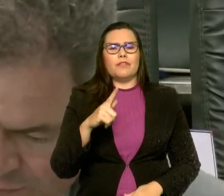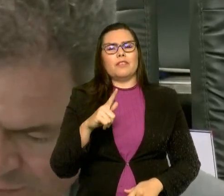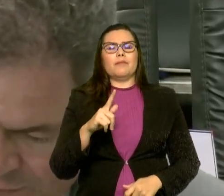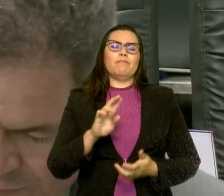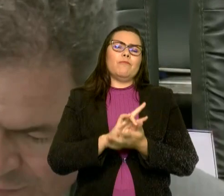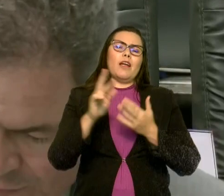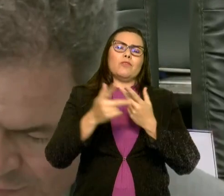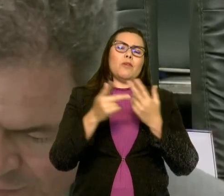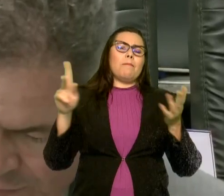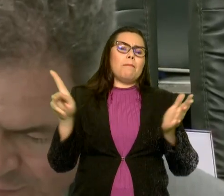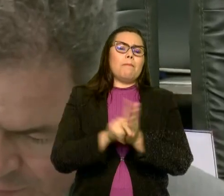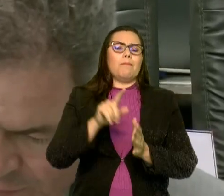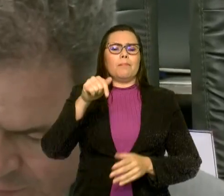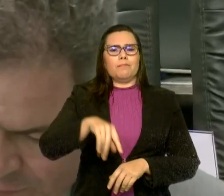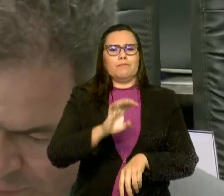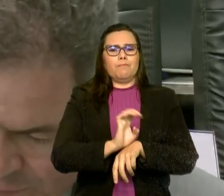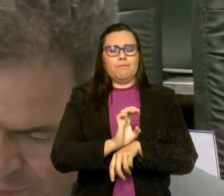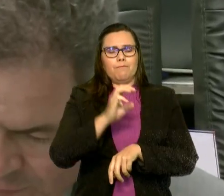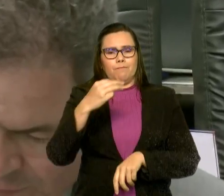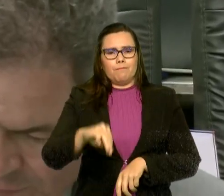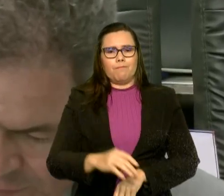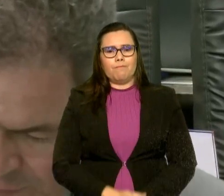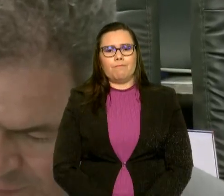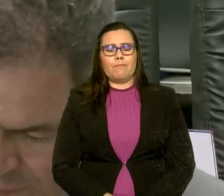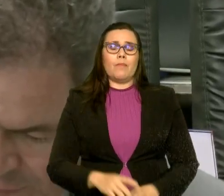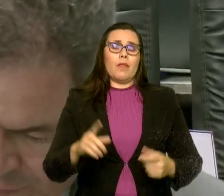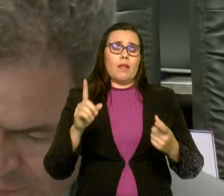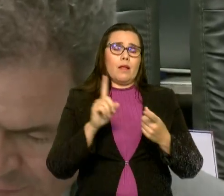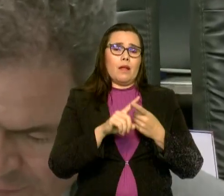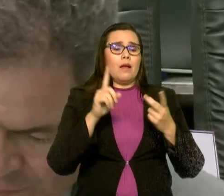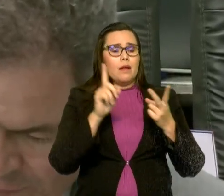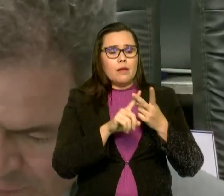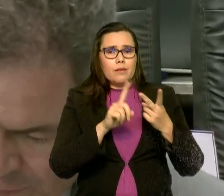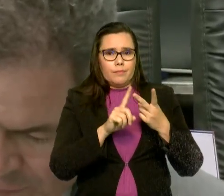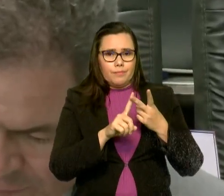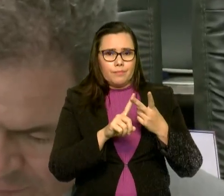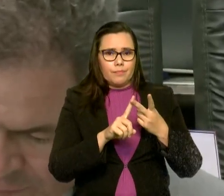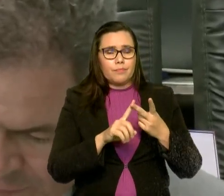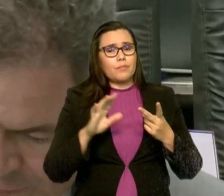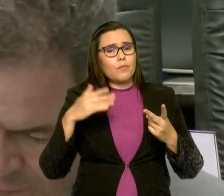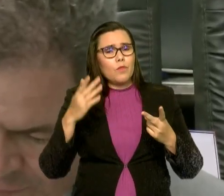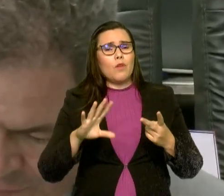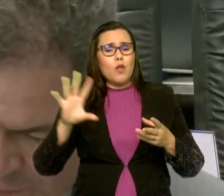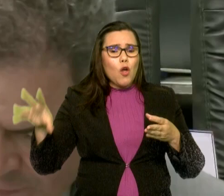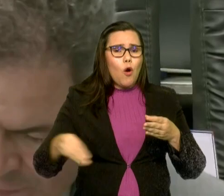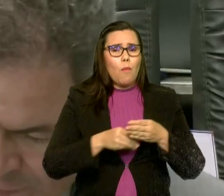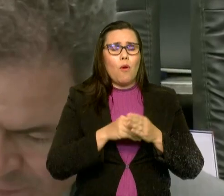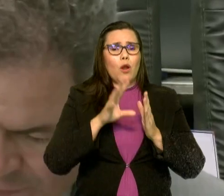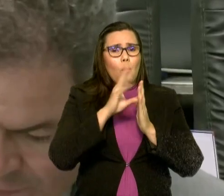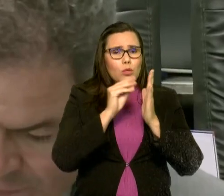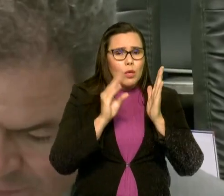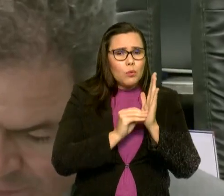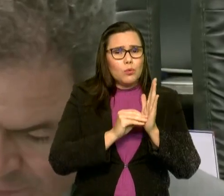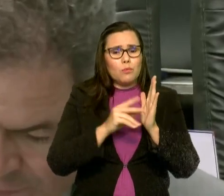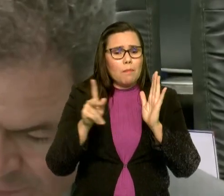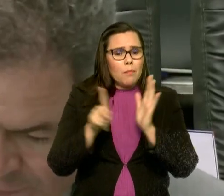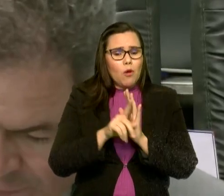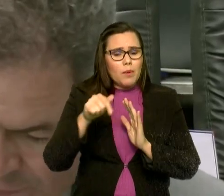vantagem competitiva que ela gera para os maranhenses. No momento em que a gente incorpora essa exigência nos concursos públicos,